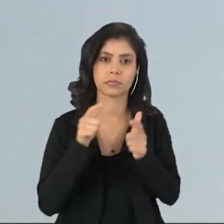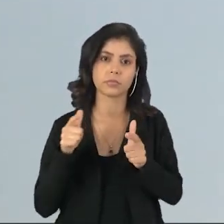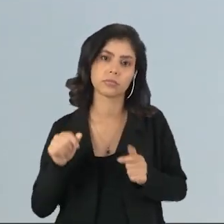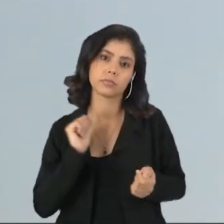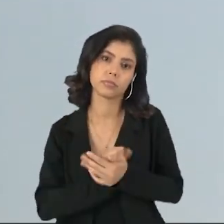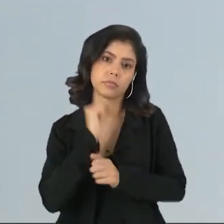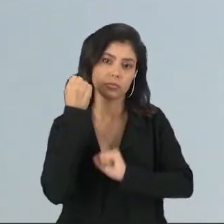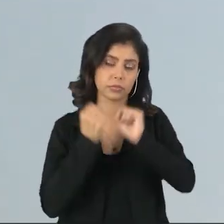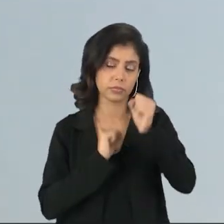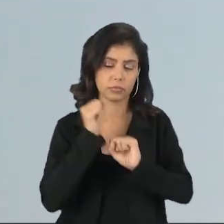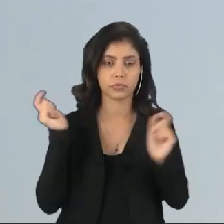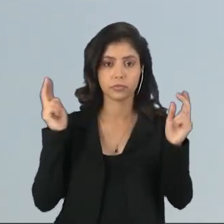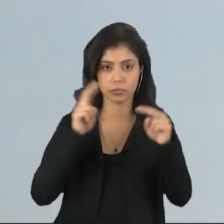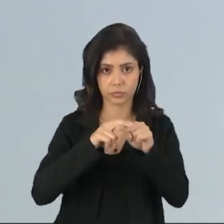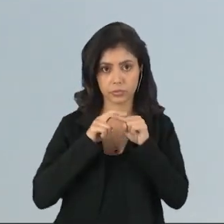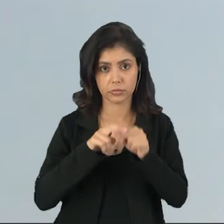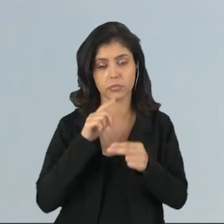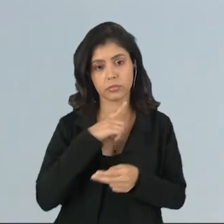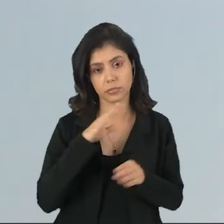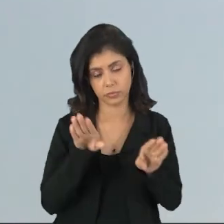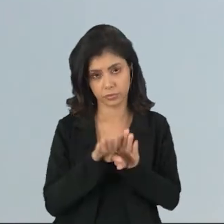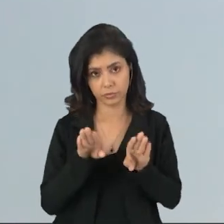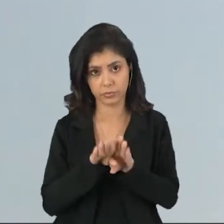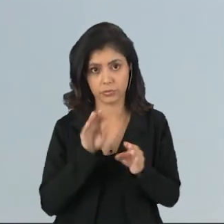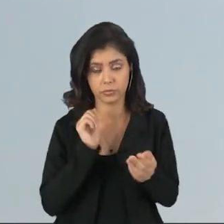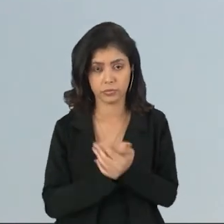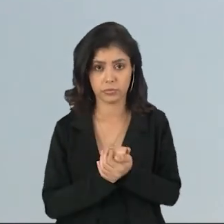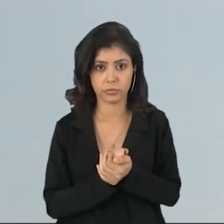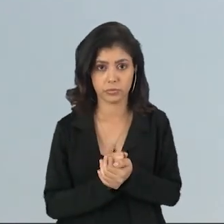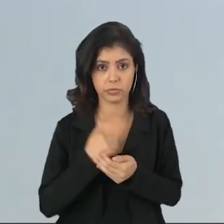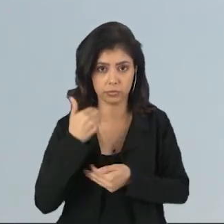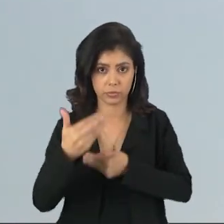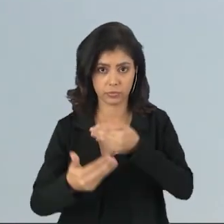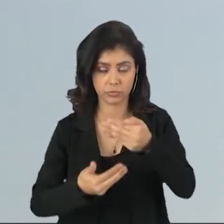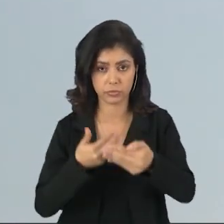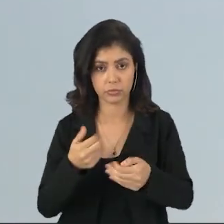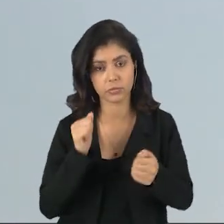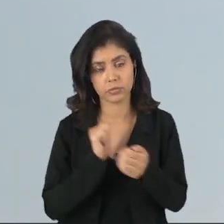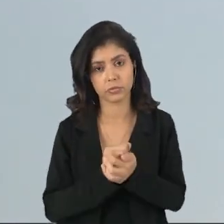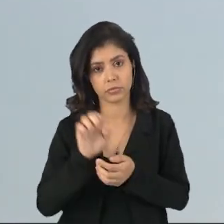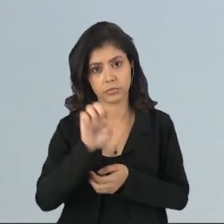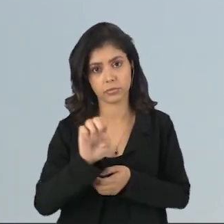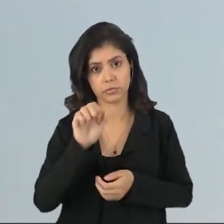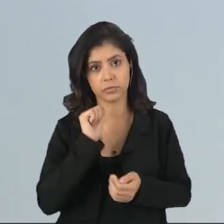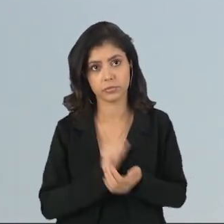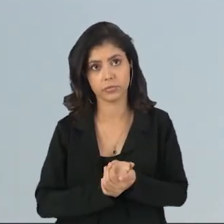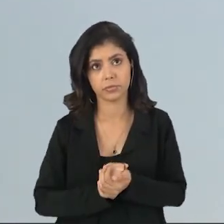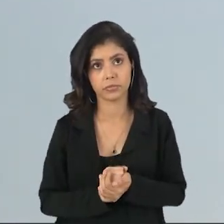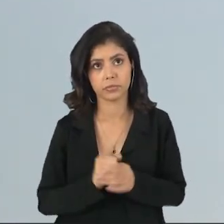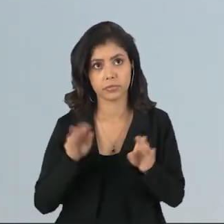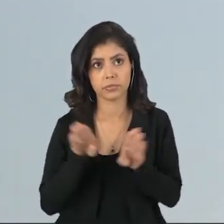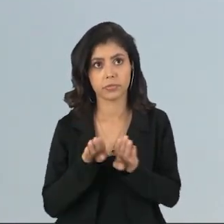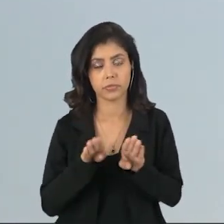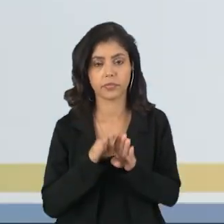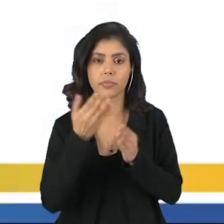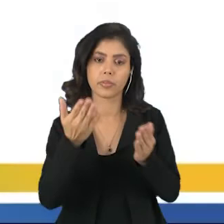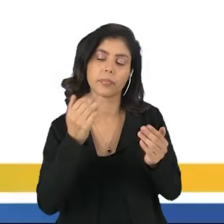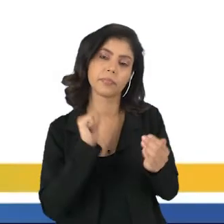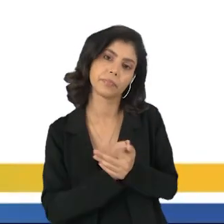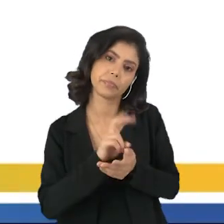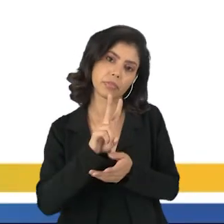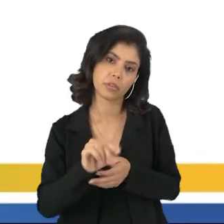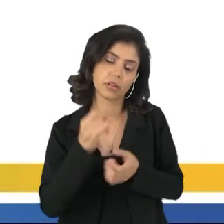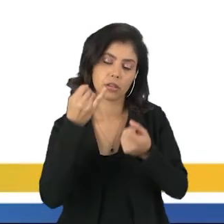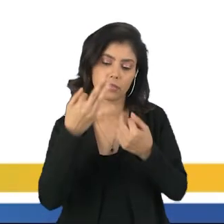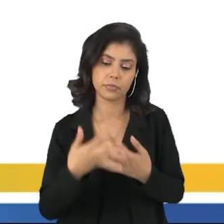adensamento maior, e nesses locais onde teve industrialização e, portanto, teve também o desenvolvimento da Europa.